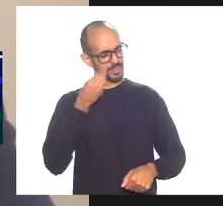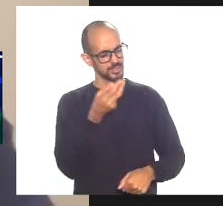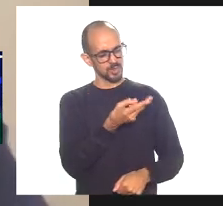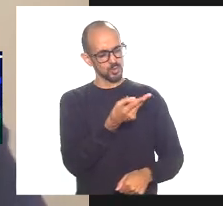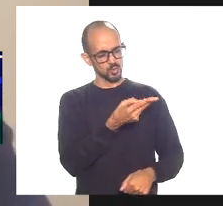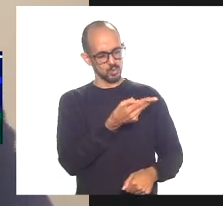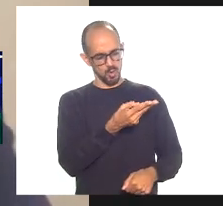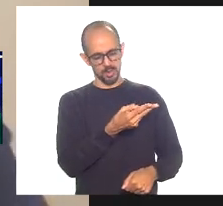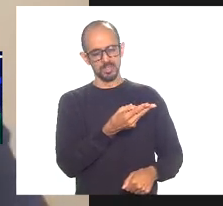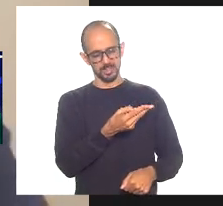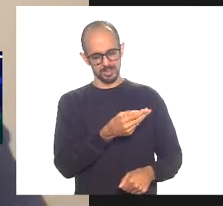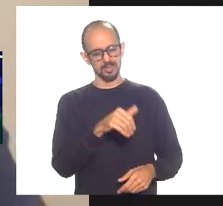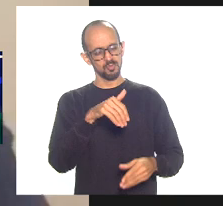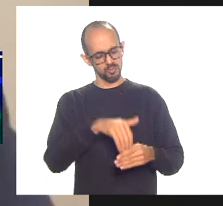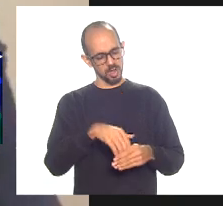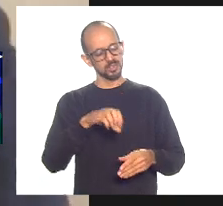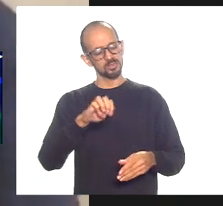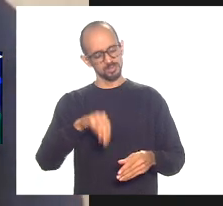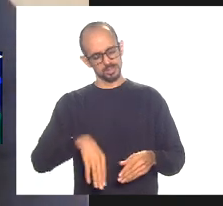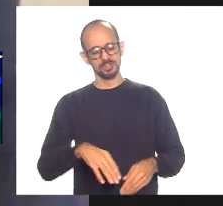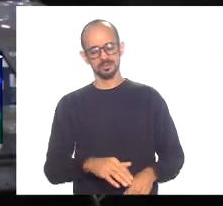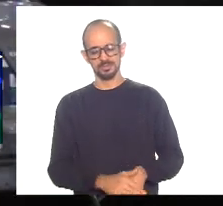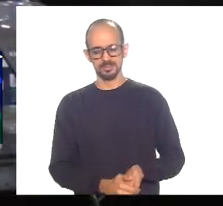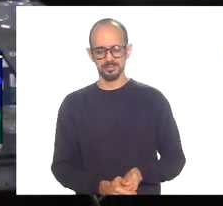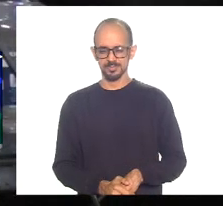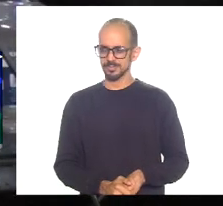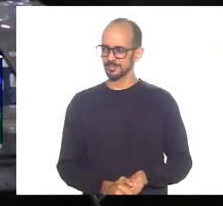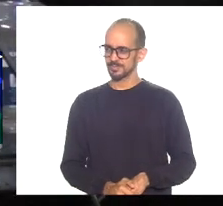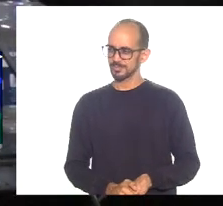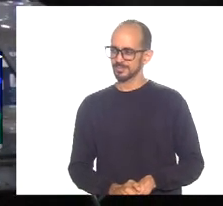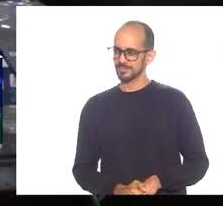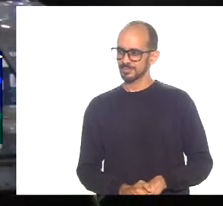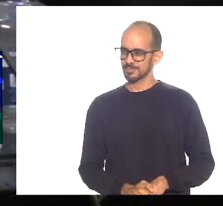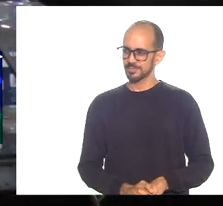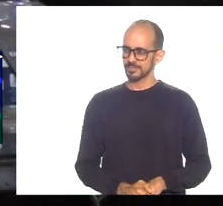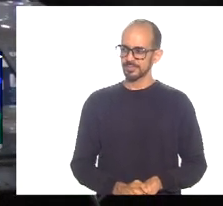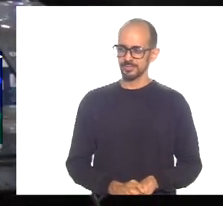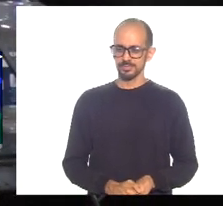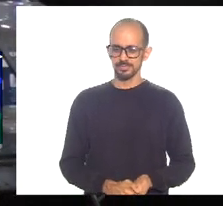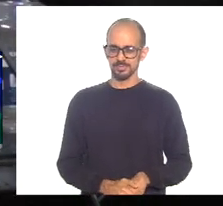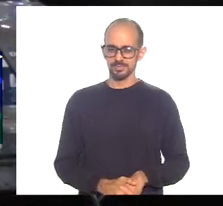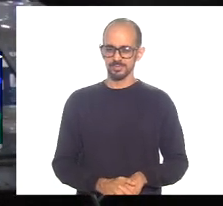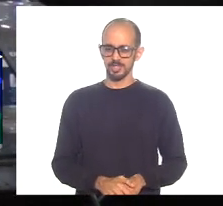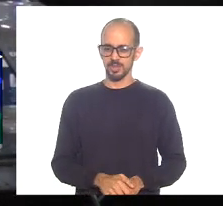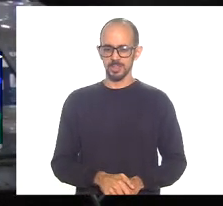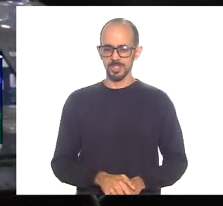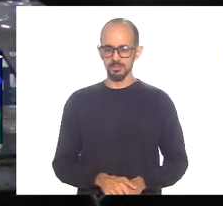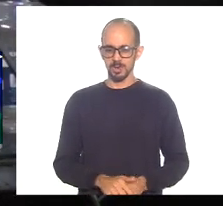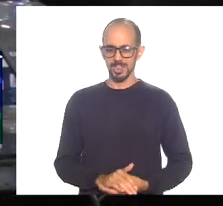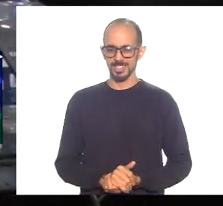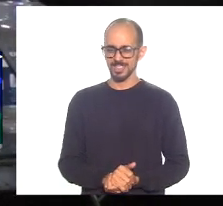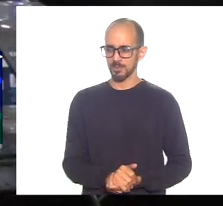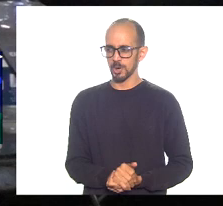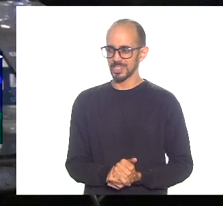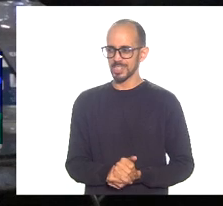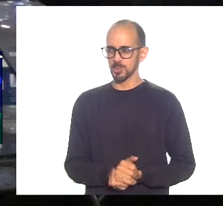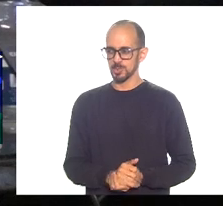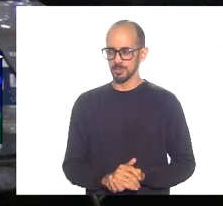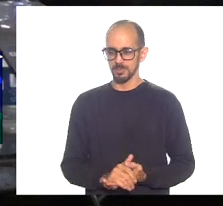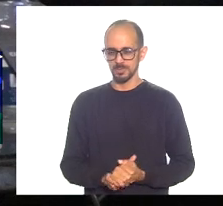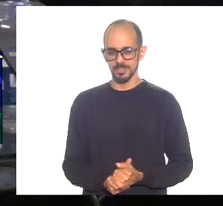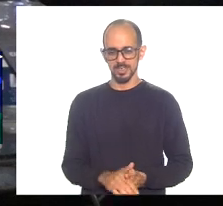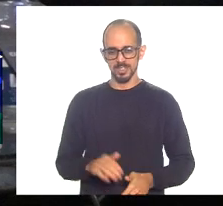Noel de Carvalho bacellar pode favor a deputada Mônica Francisco a